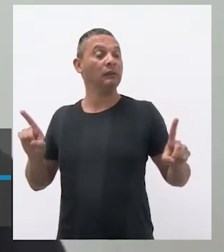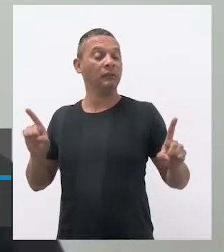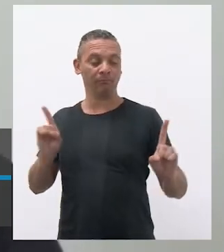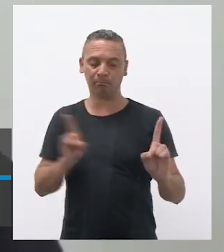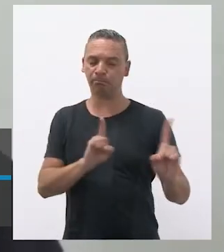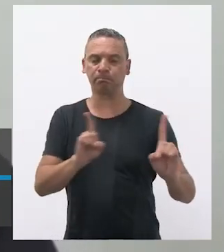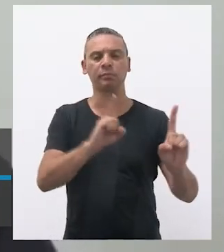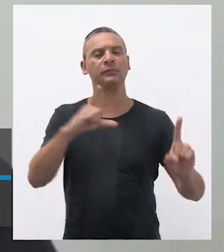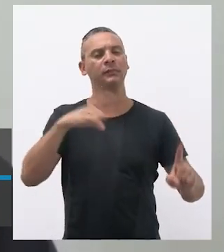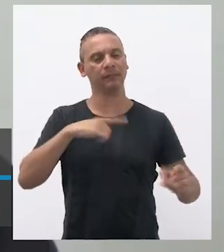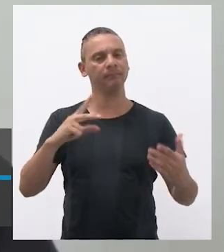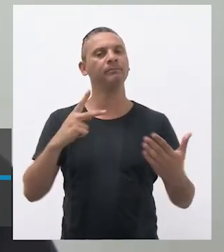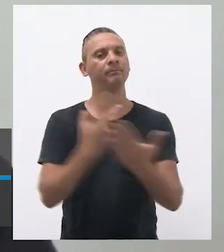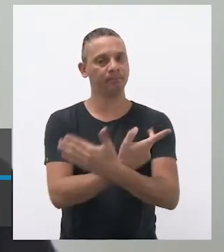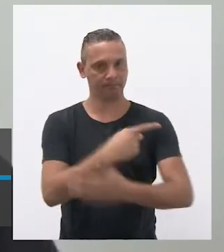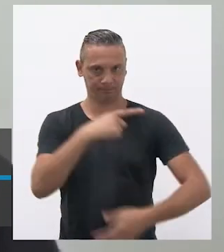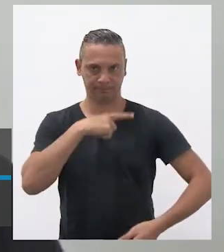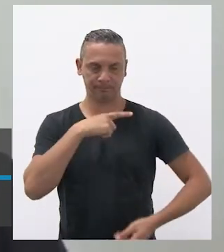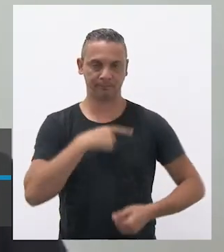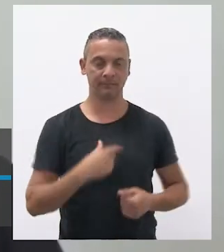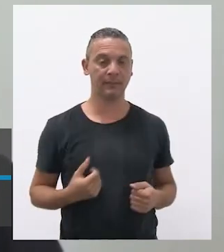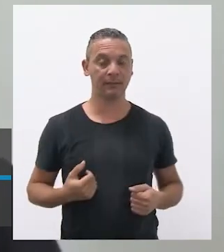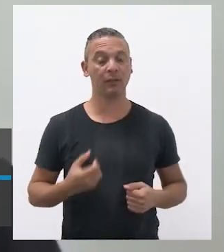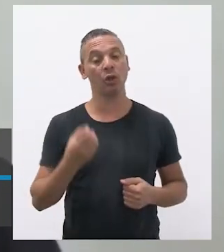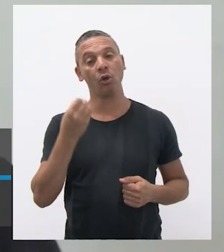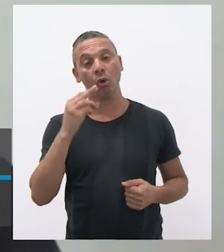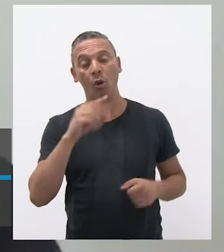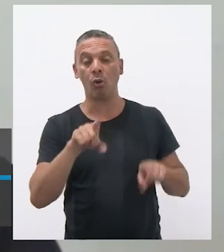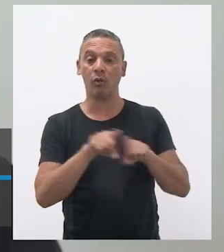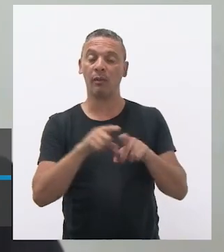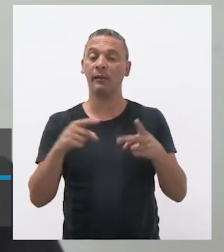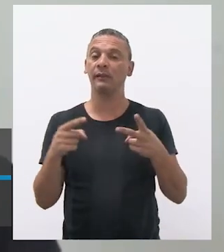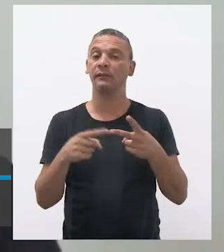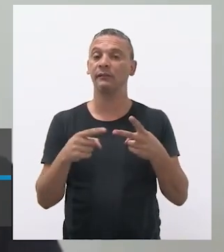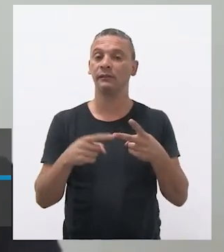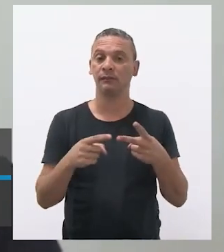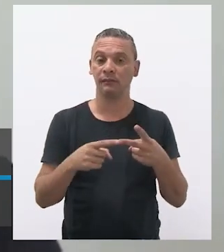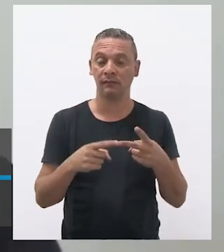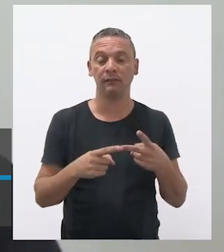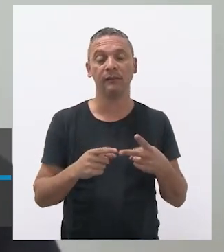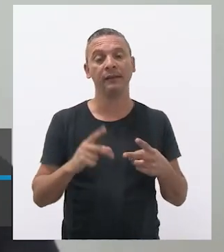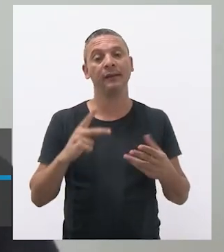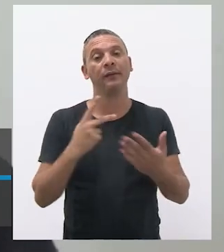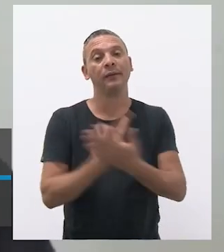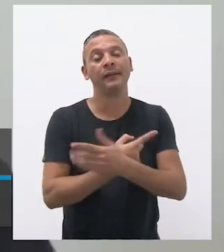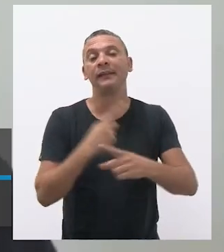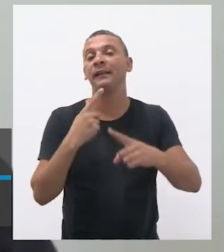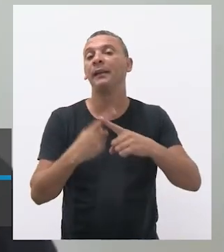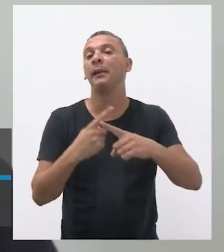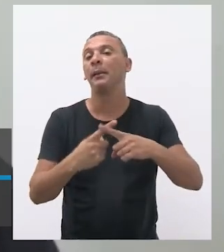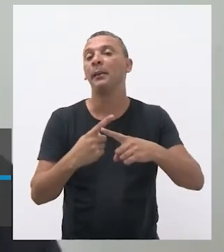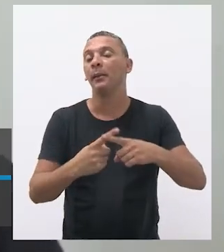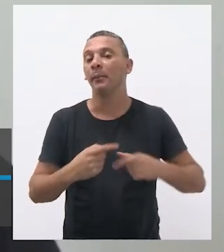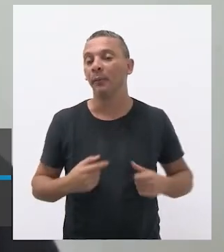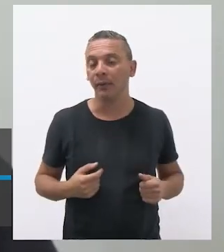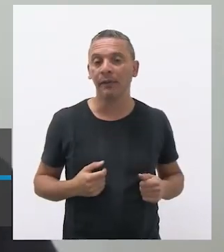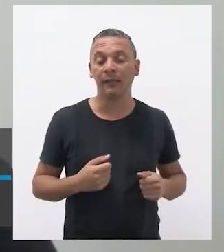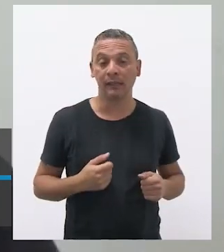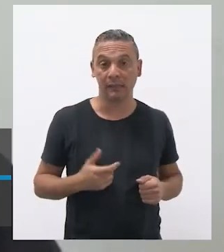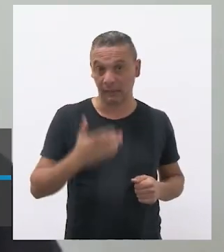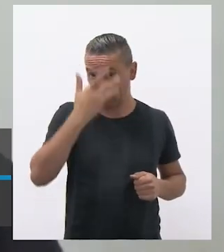havia esse reconhecimento, essa possibilidade de exercício da profissão no Brasil, então ela exercia única e exclusivamente a atividade